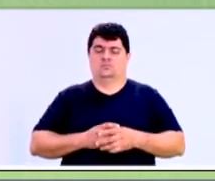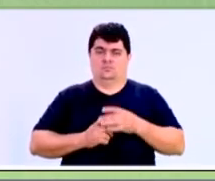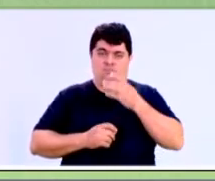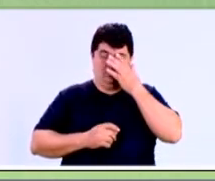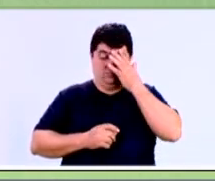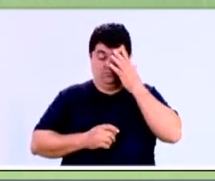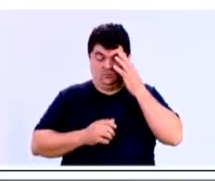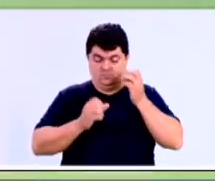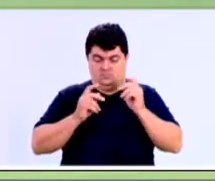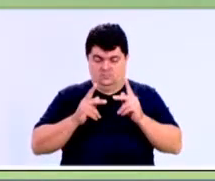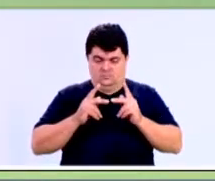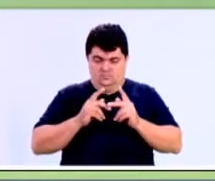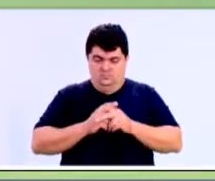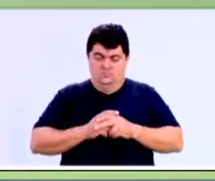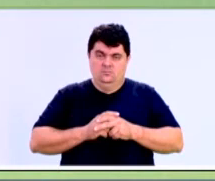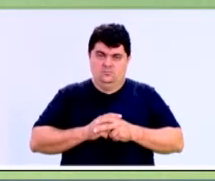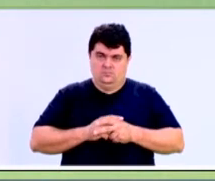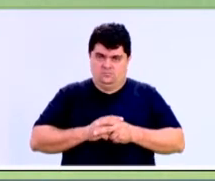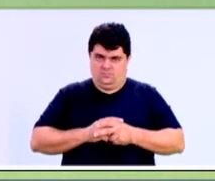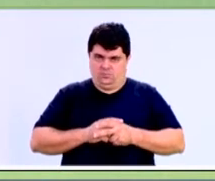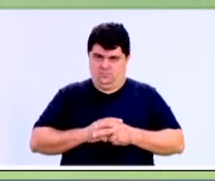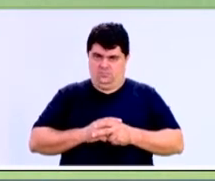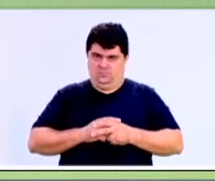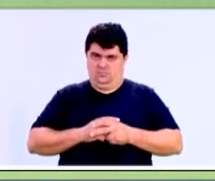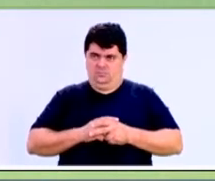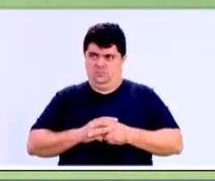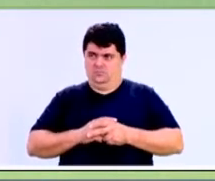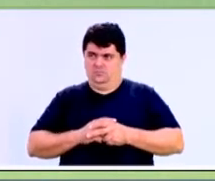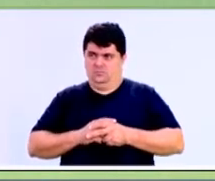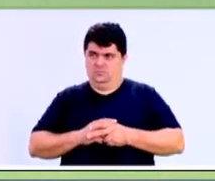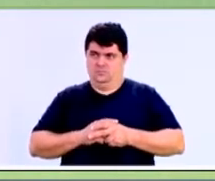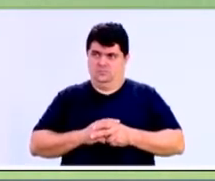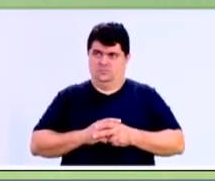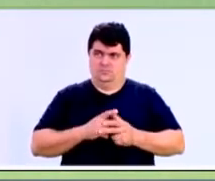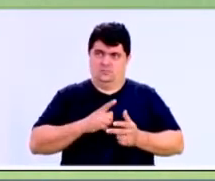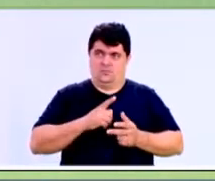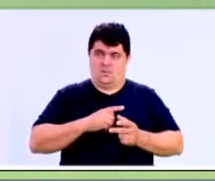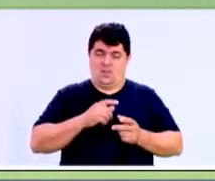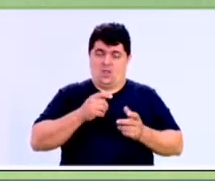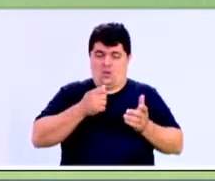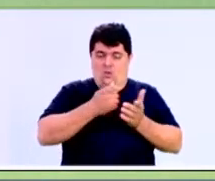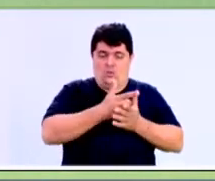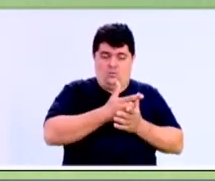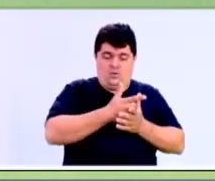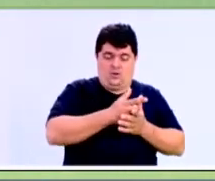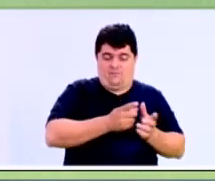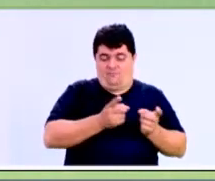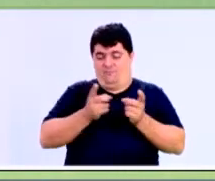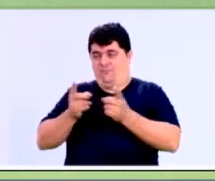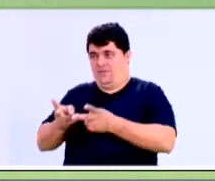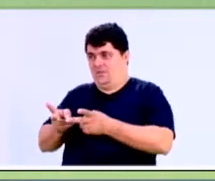Correto? Então, é isso que eu estou falando, né? É o prazo entre a comprar e